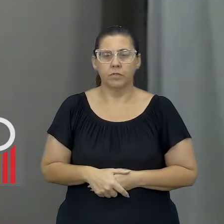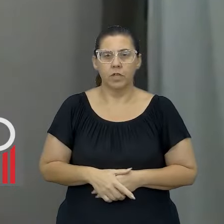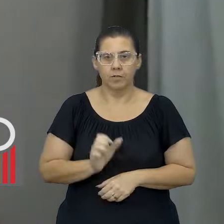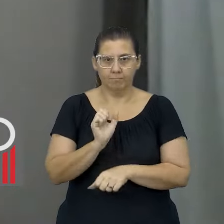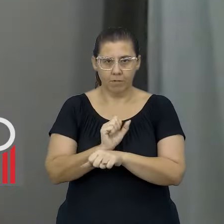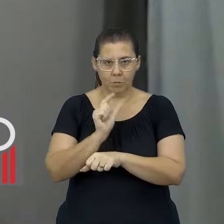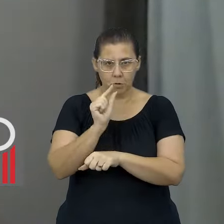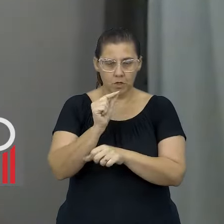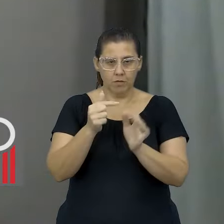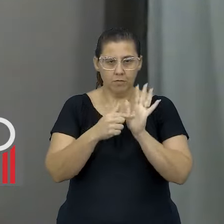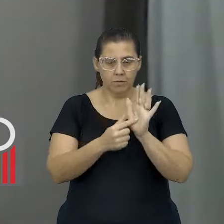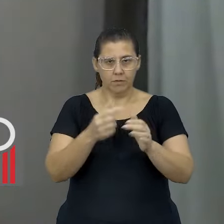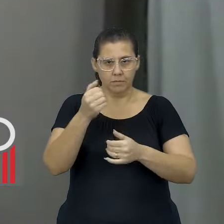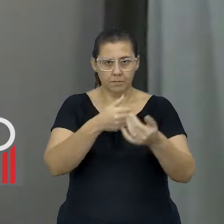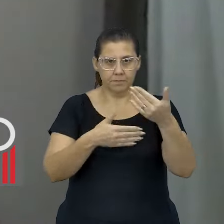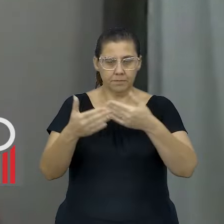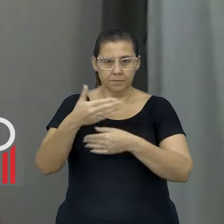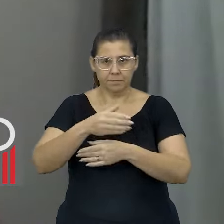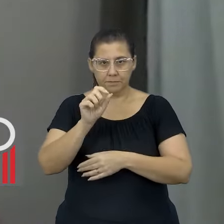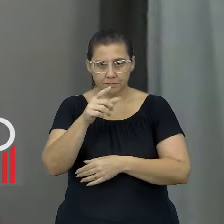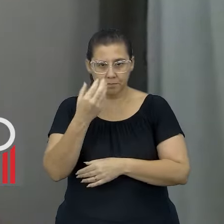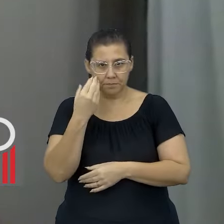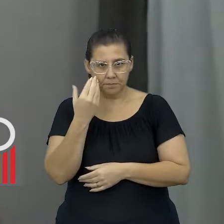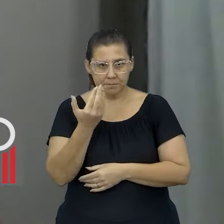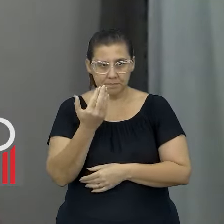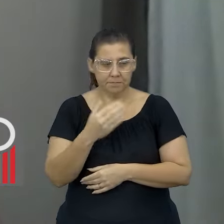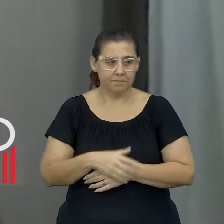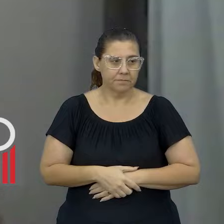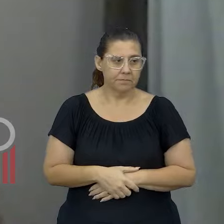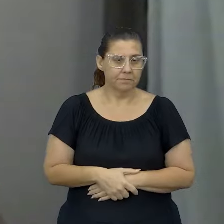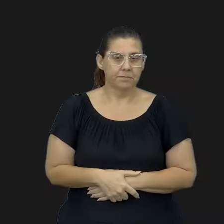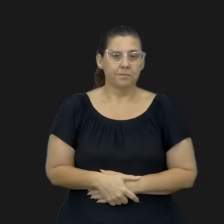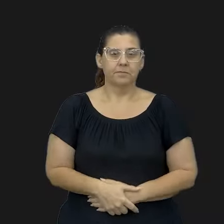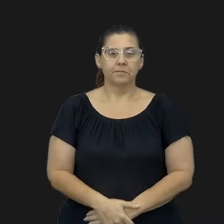minutinho que eu vou colocar os slides para vocês. Vamos lá?